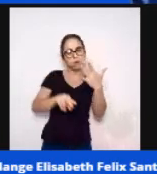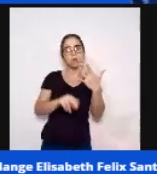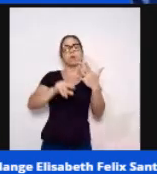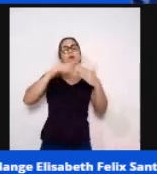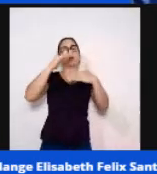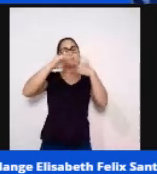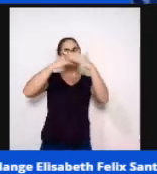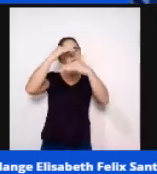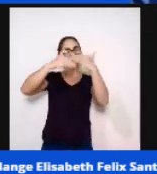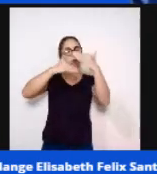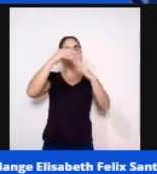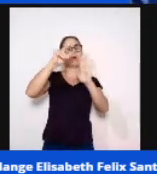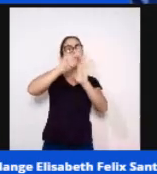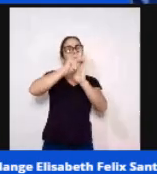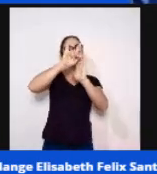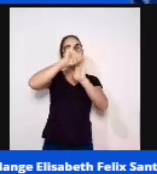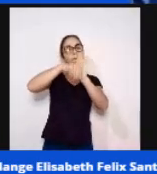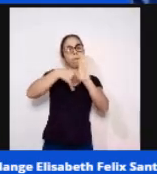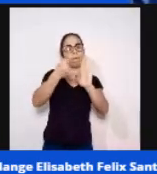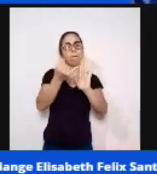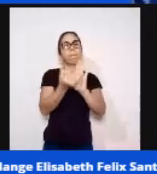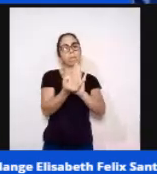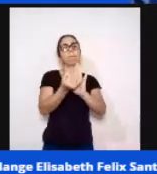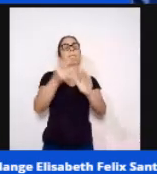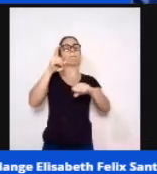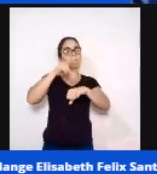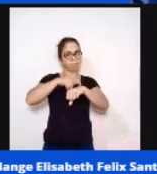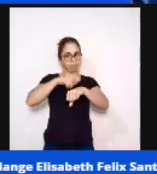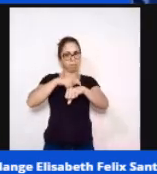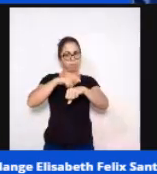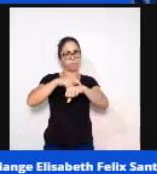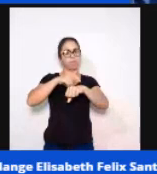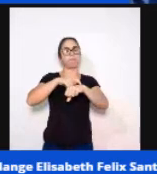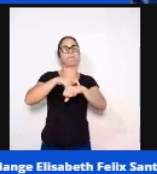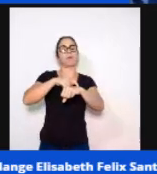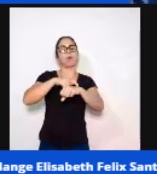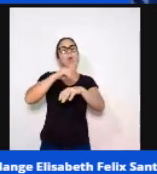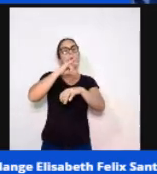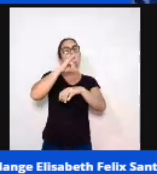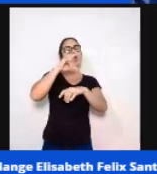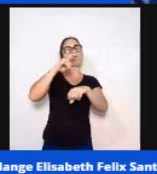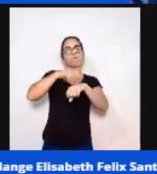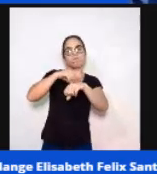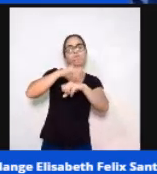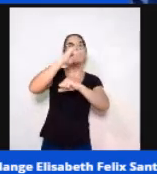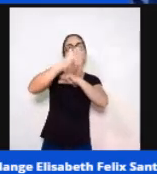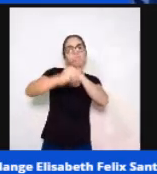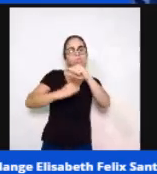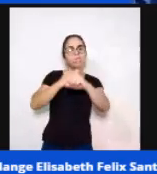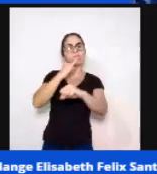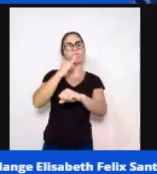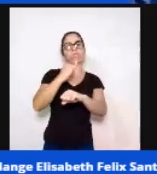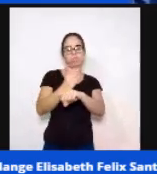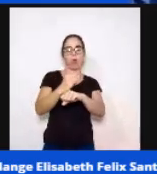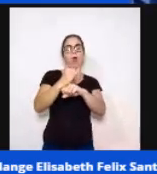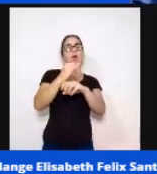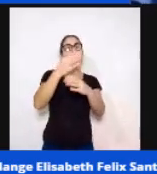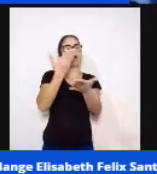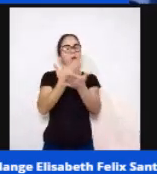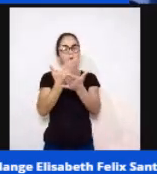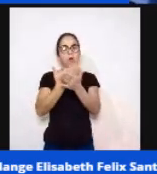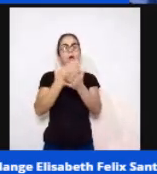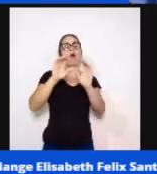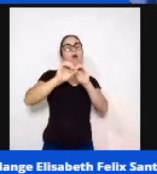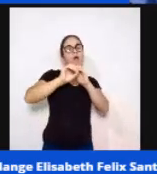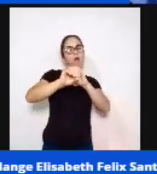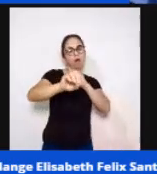aula, nesse momento que nós estamos aí no formato online, no formato de aulas remotas. O próximo